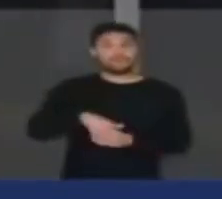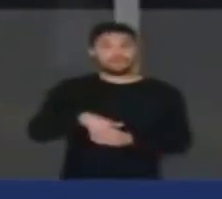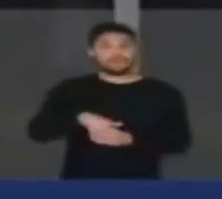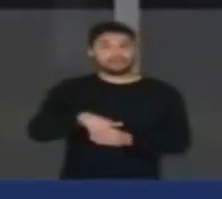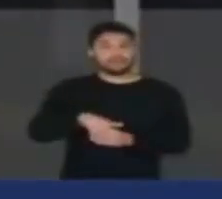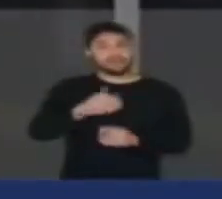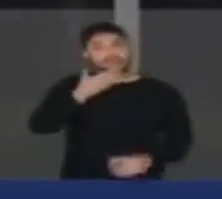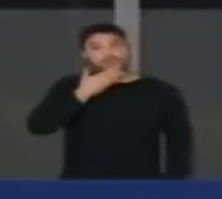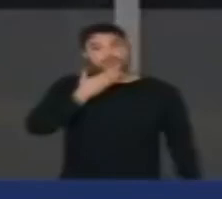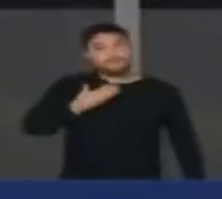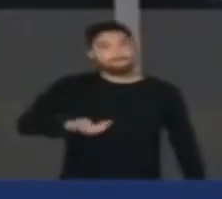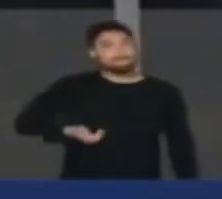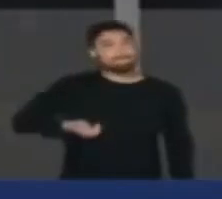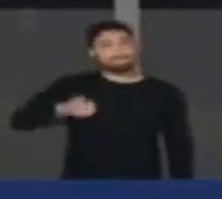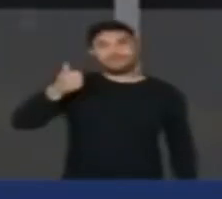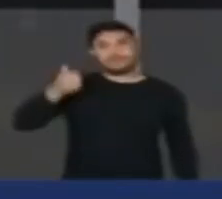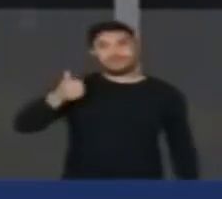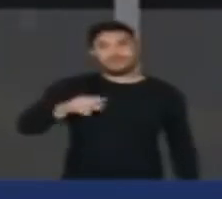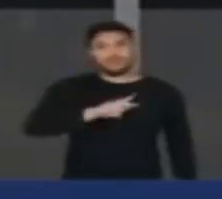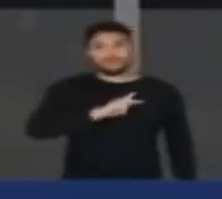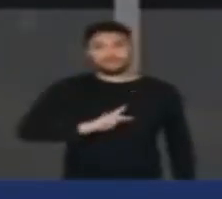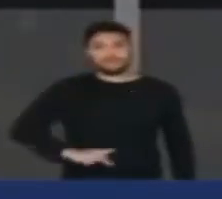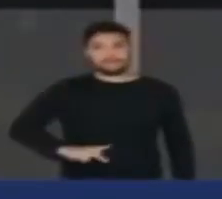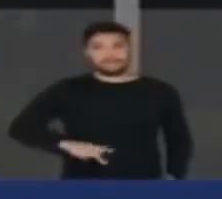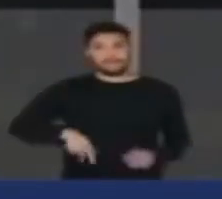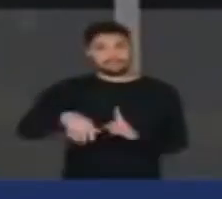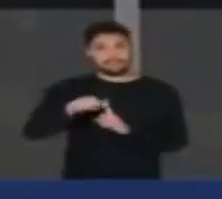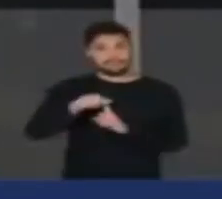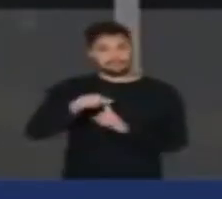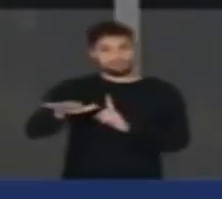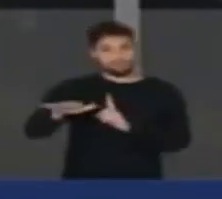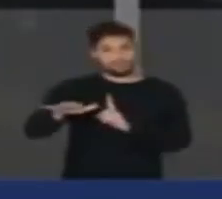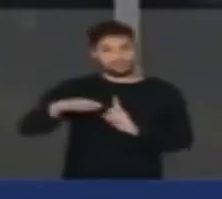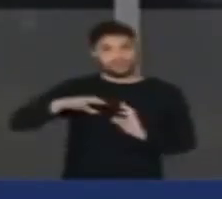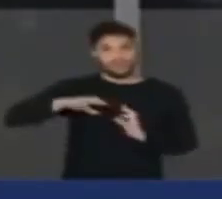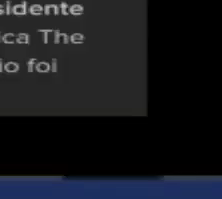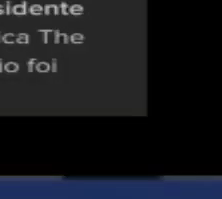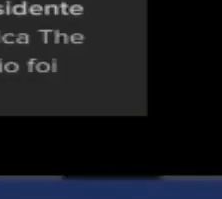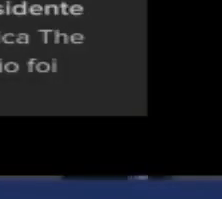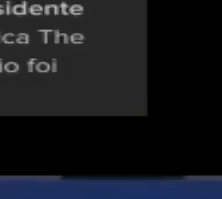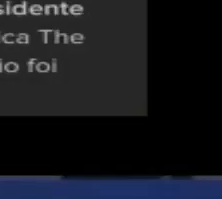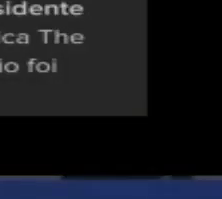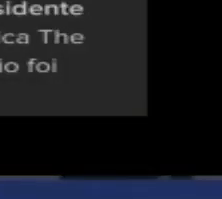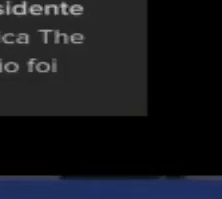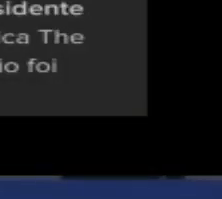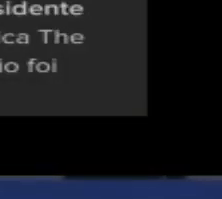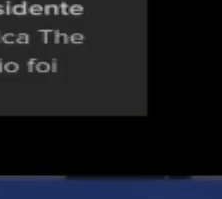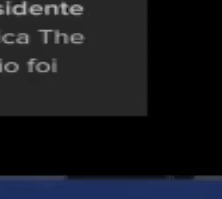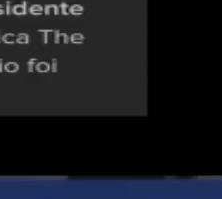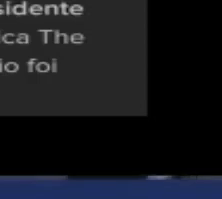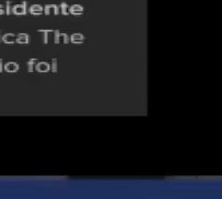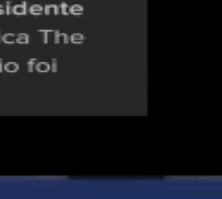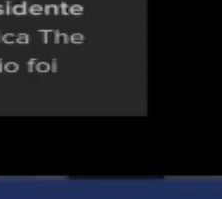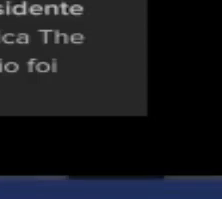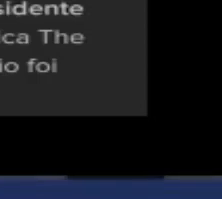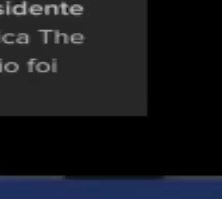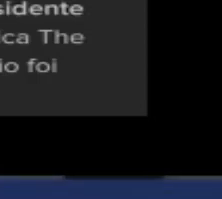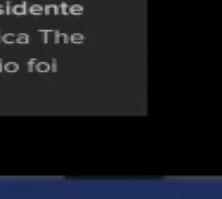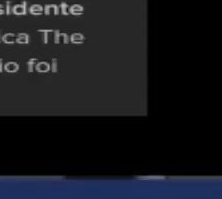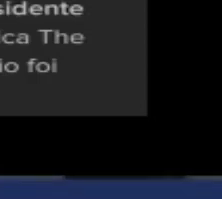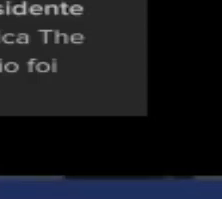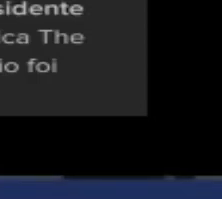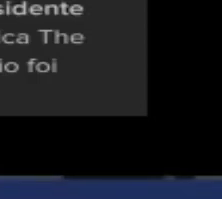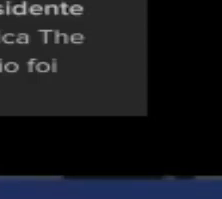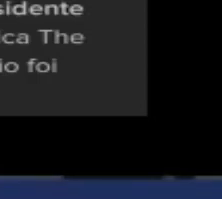melhor presidente do Banco Central do mundo em 2022. O Brasil tem hoje o